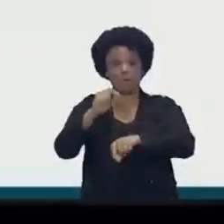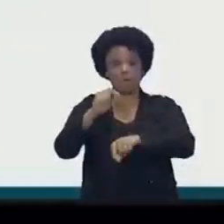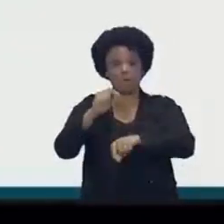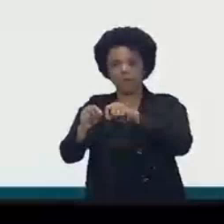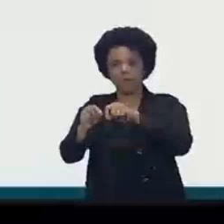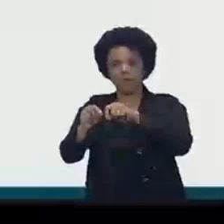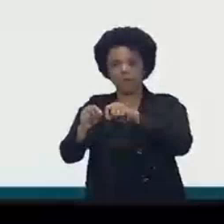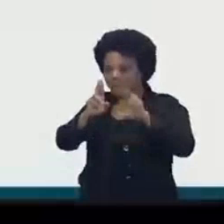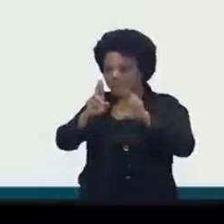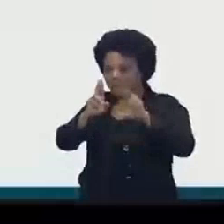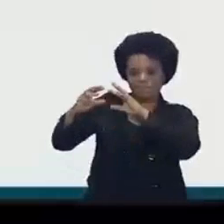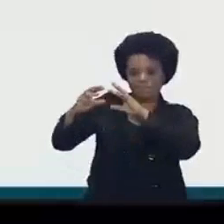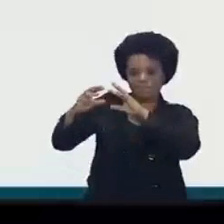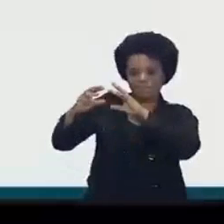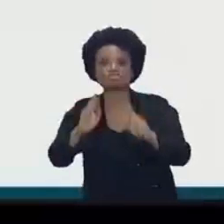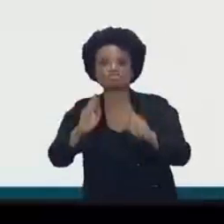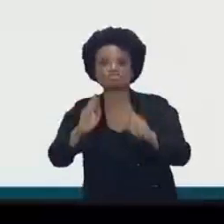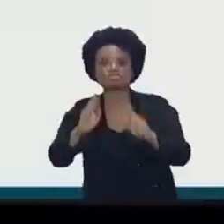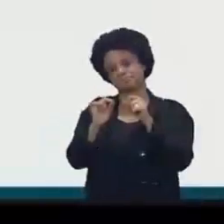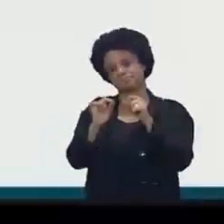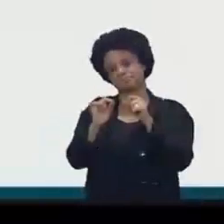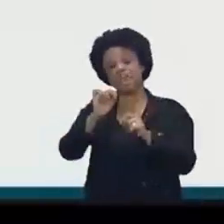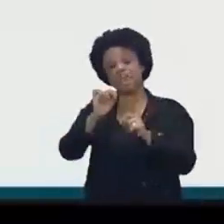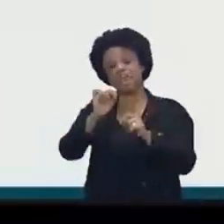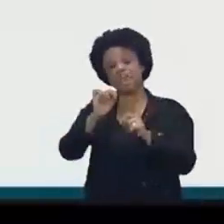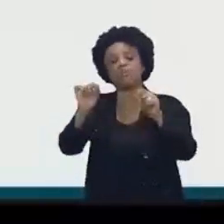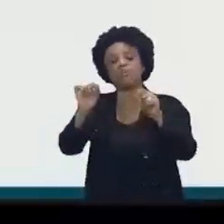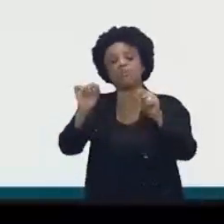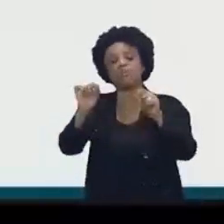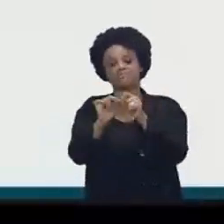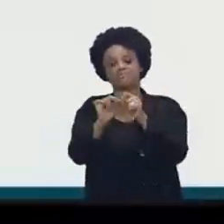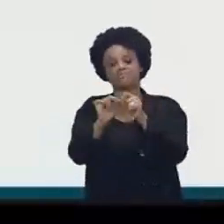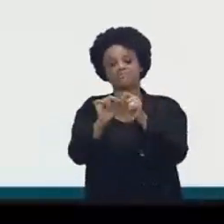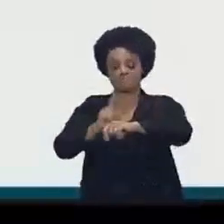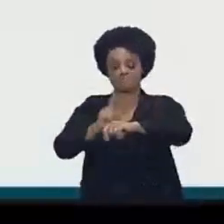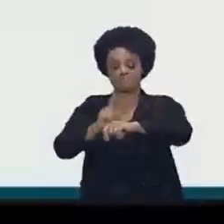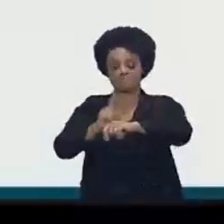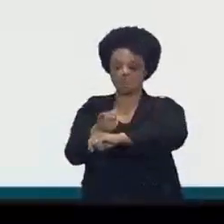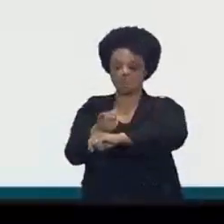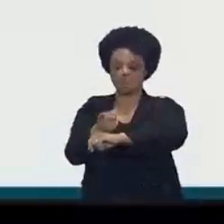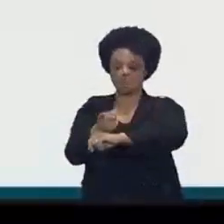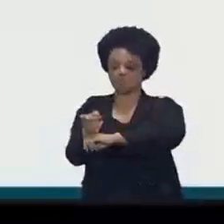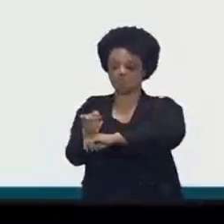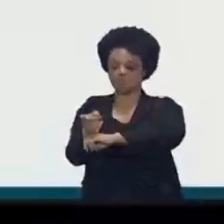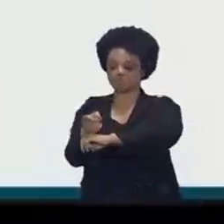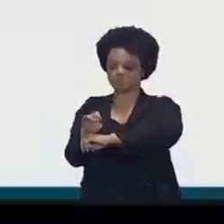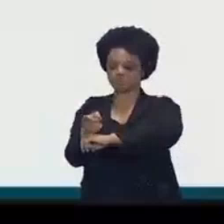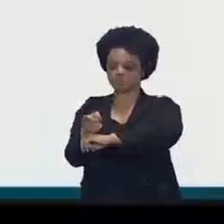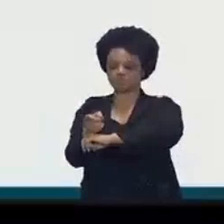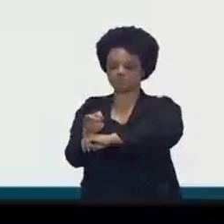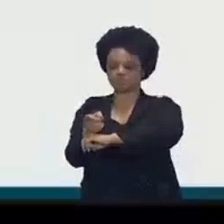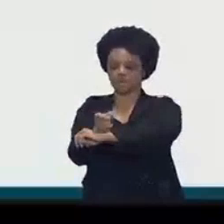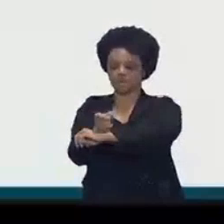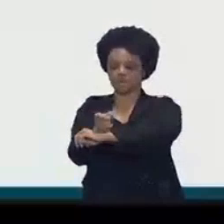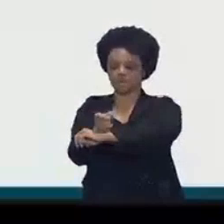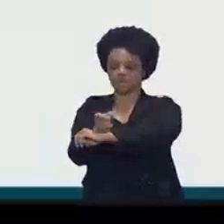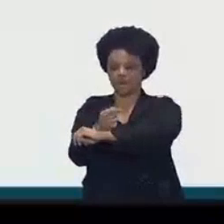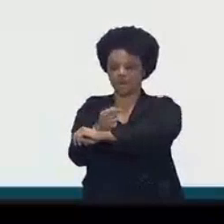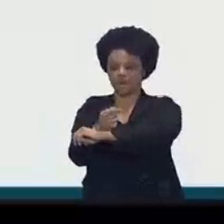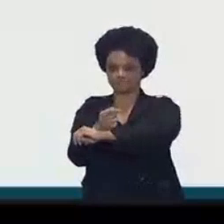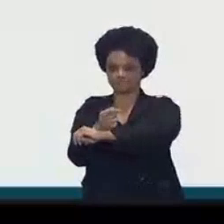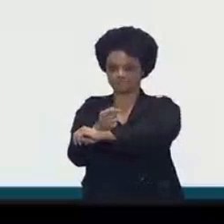análises que são feitas análises o quê? Trecho a trecho, tá? Então, quando